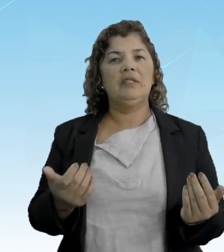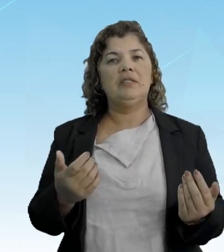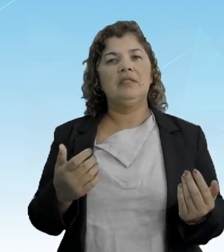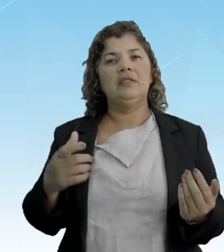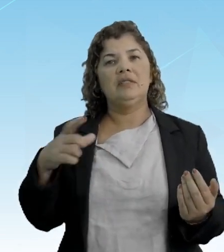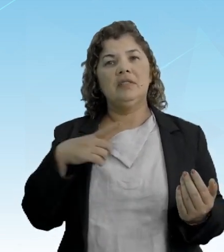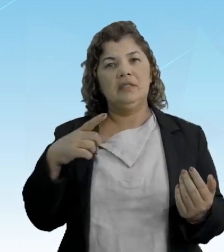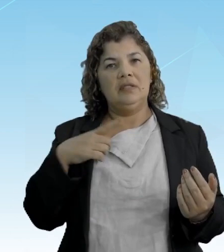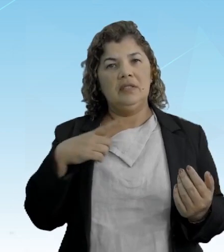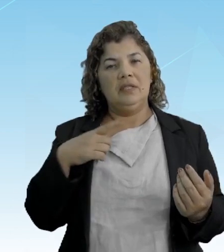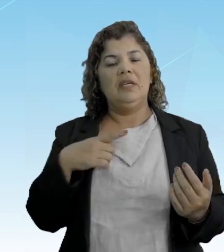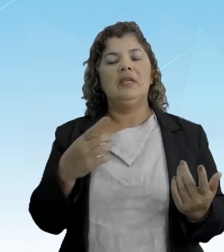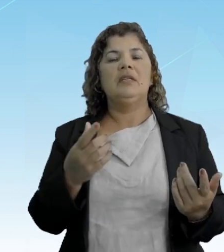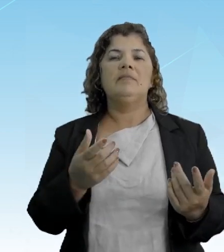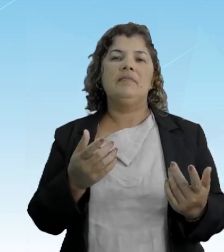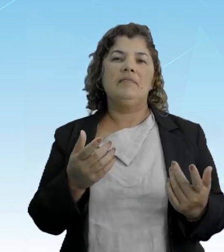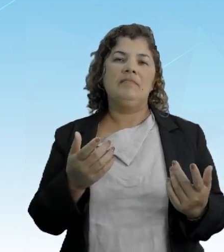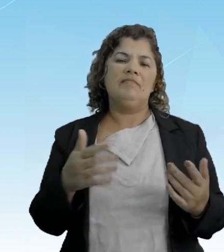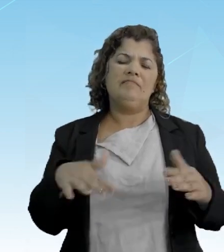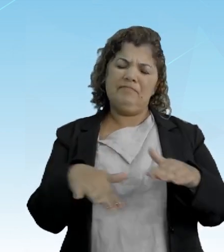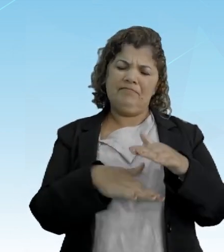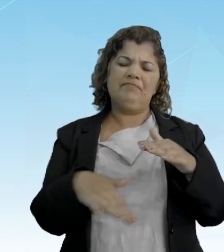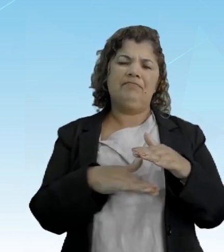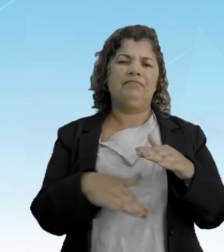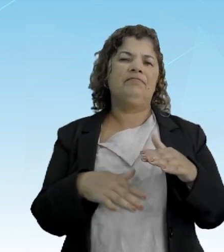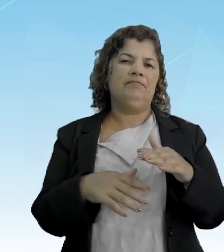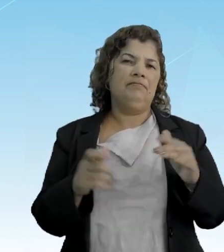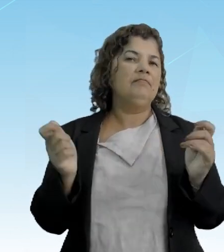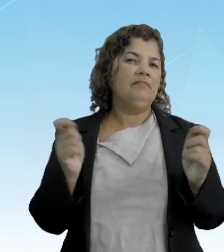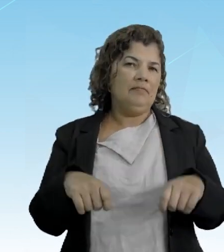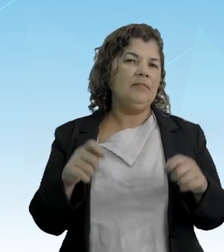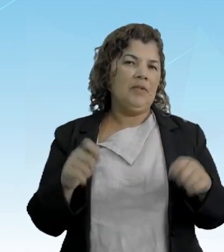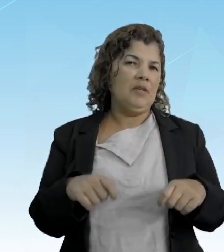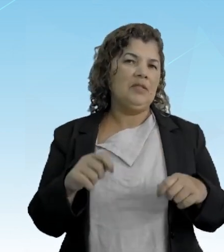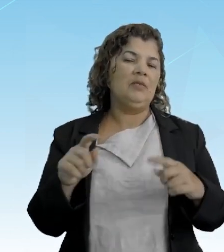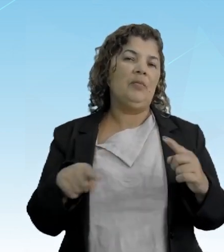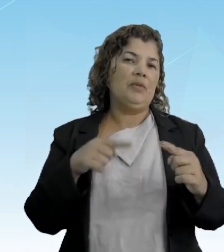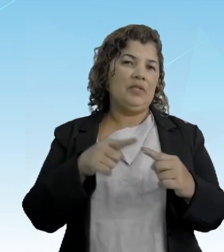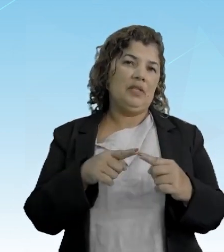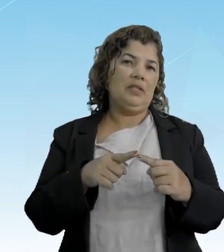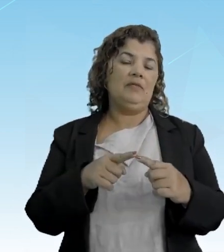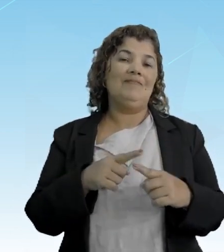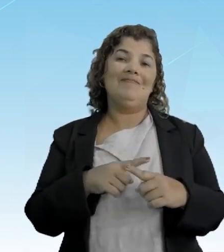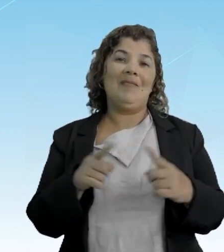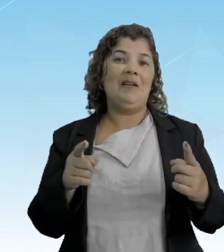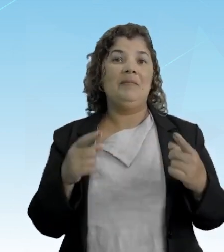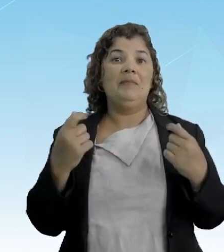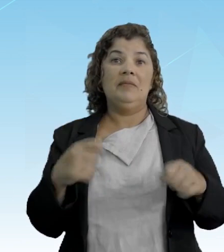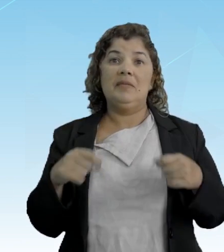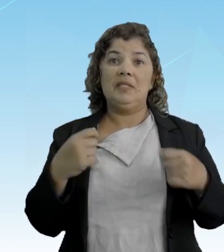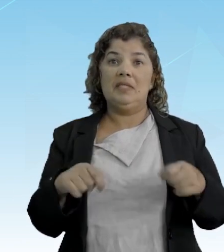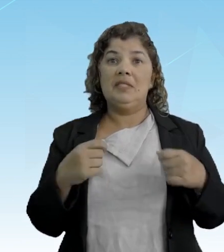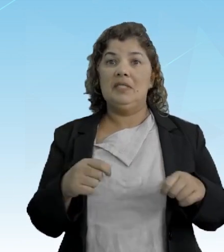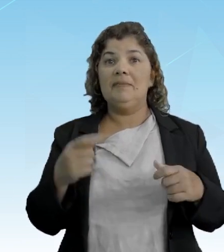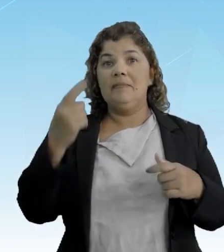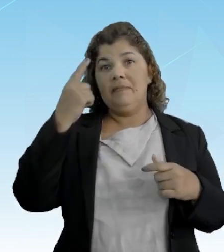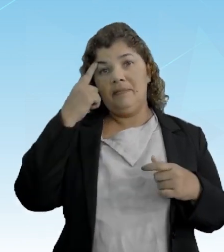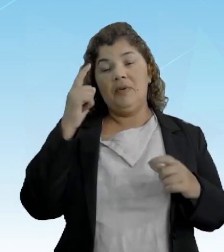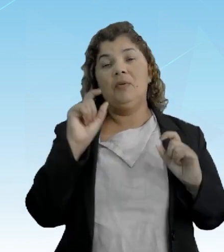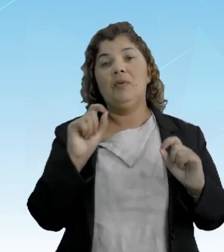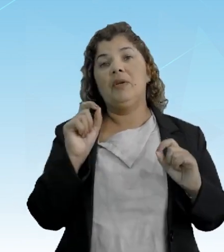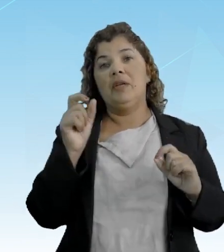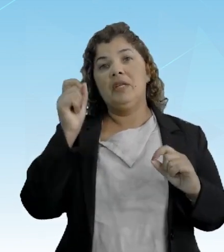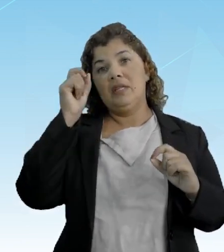classe menos privilegiada, ele possa atingir seus objetivos. Agora, é preciso nós termos em mente a seguinte